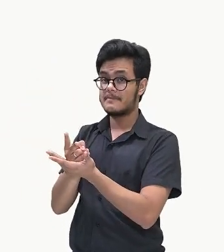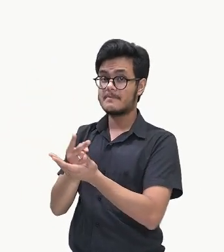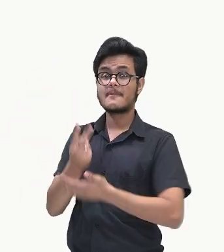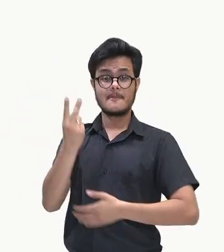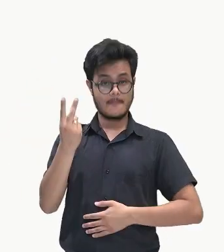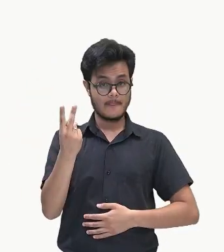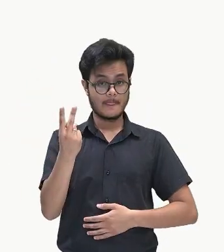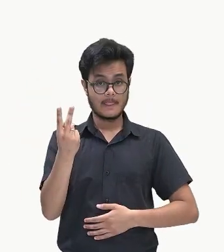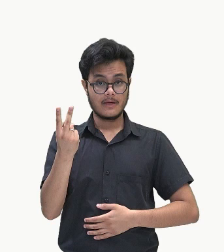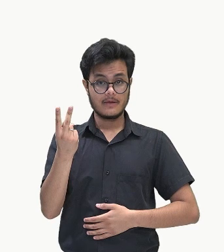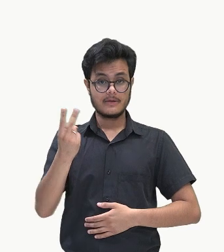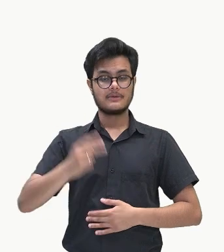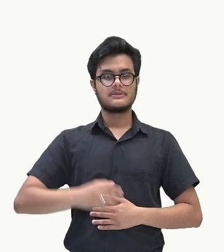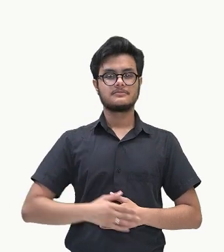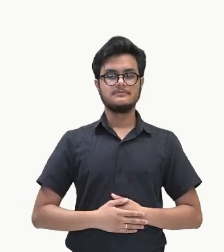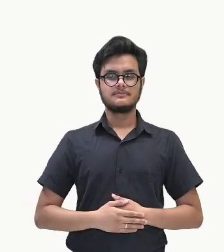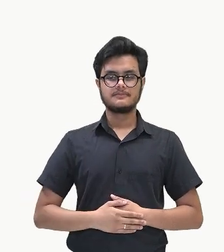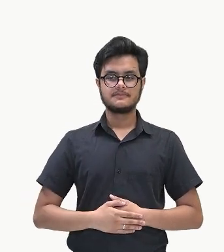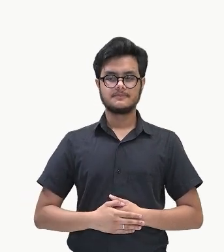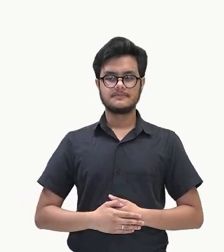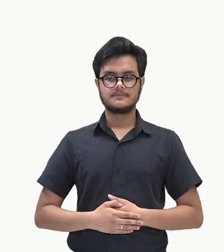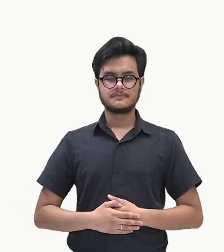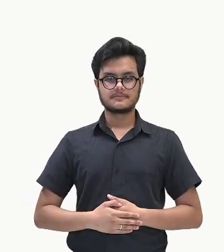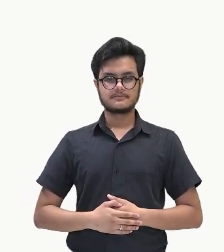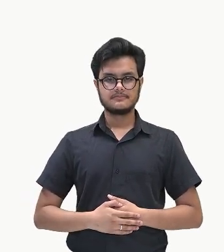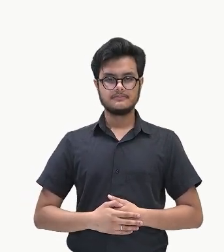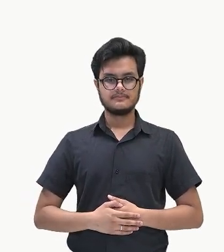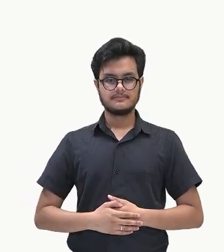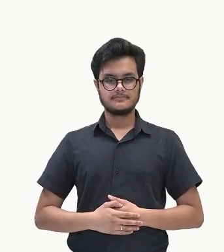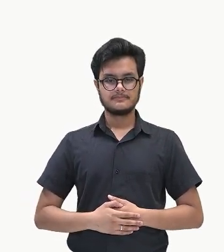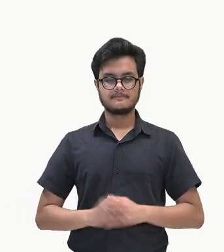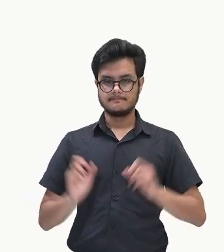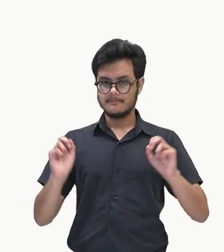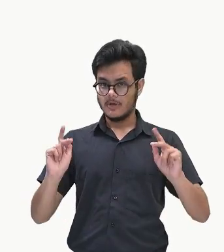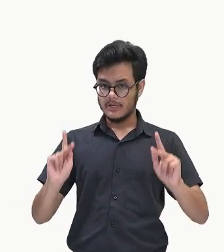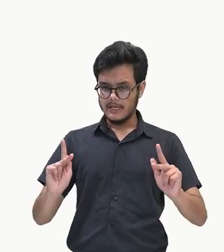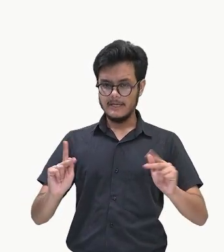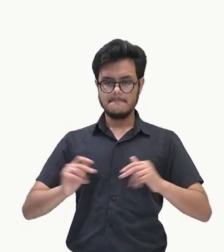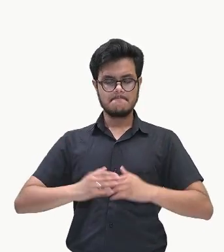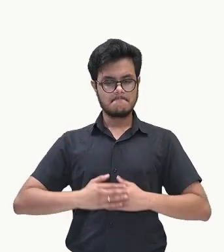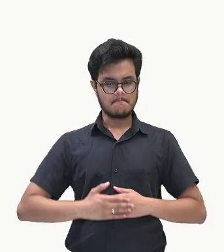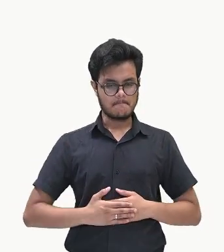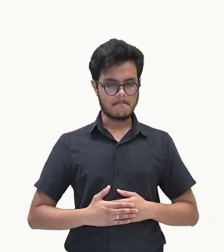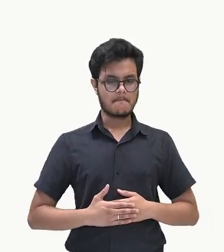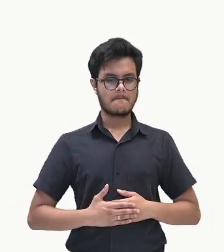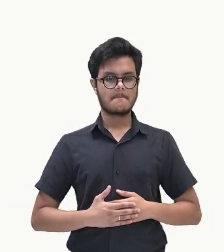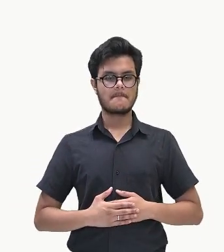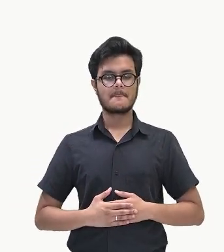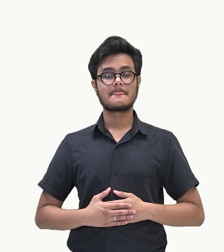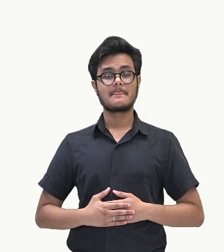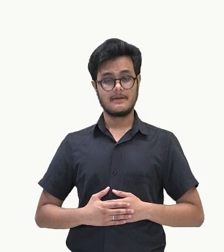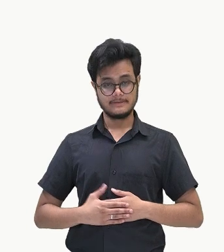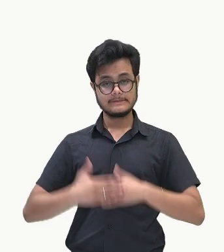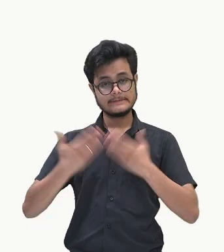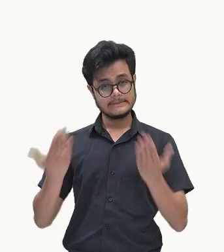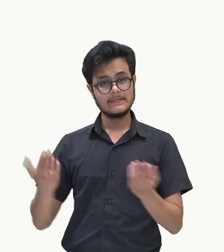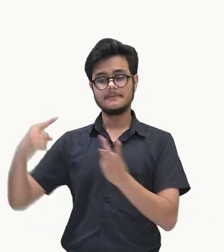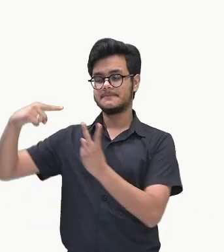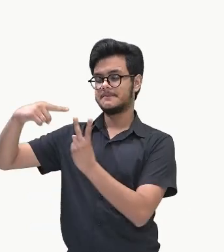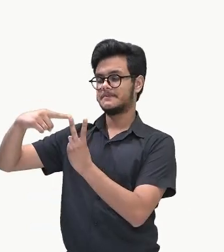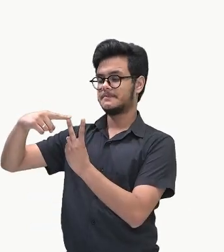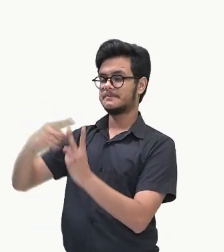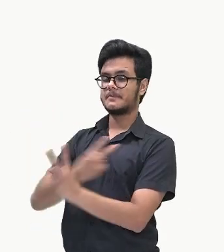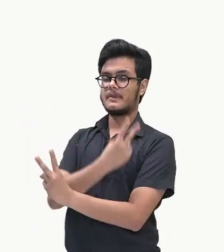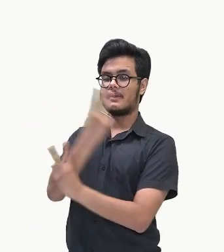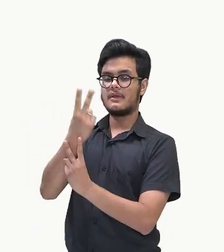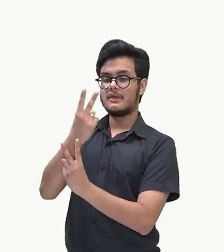número 2. Tudo bem? Que é a nossa raiz quadrada. Então, sempre que